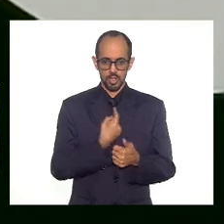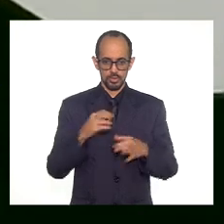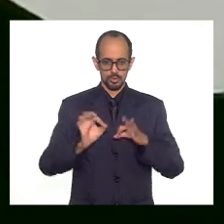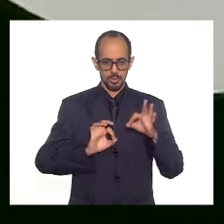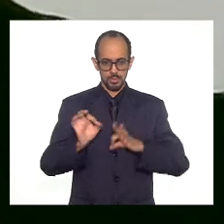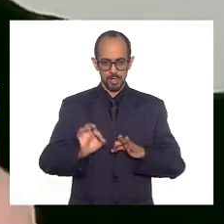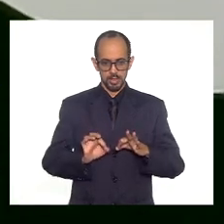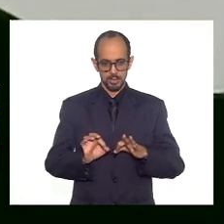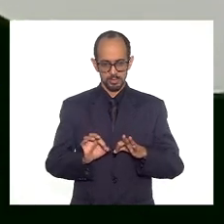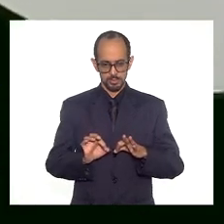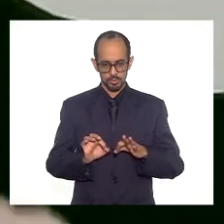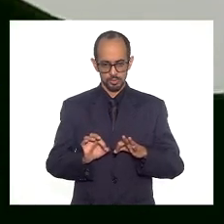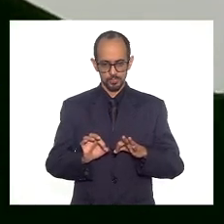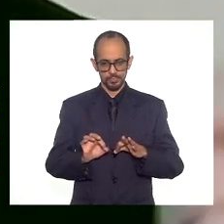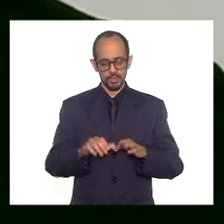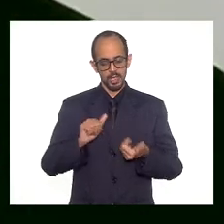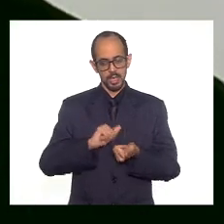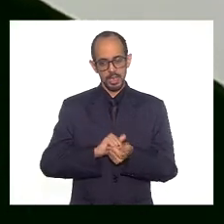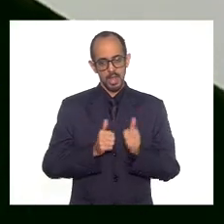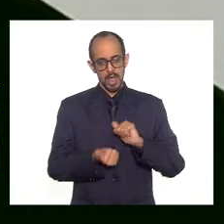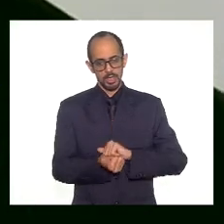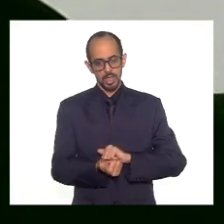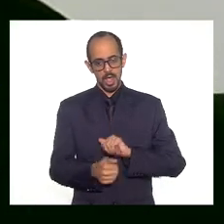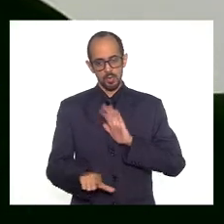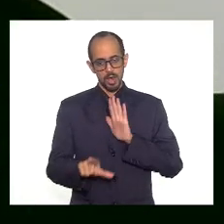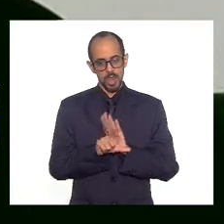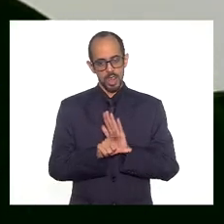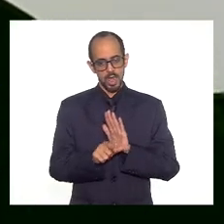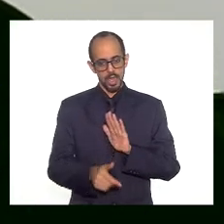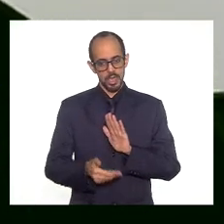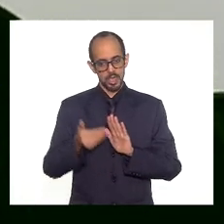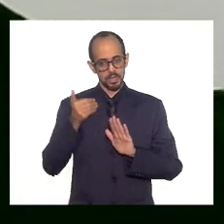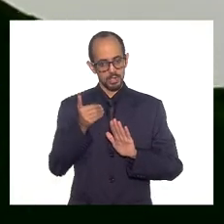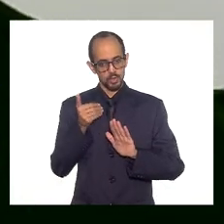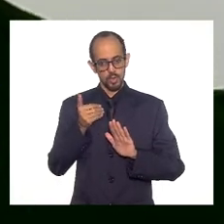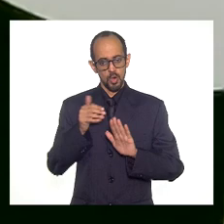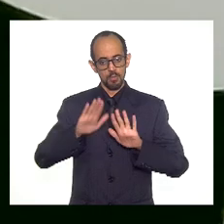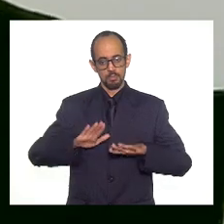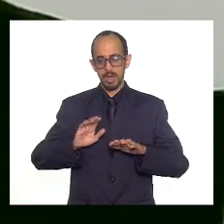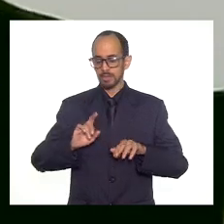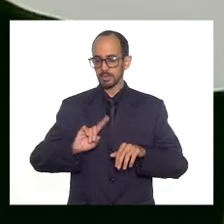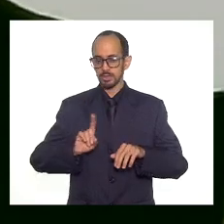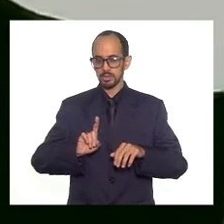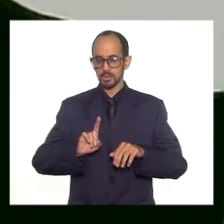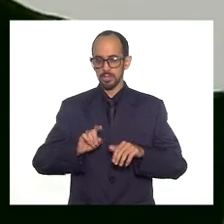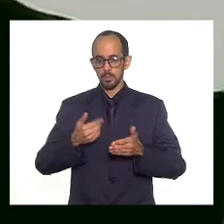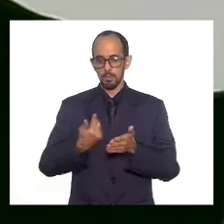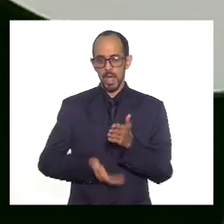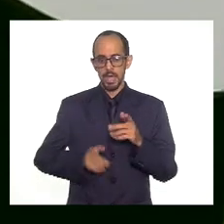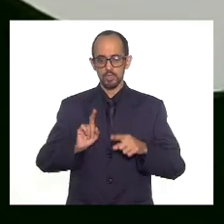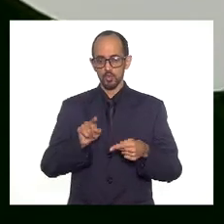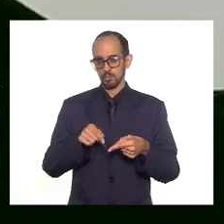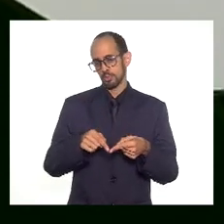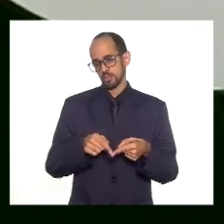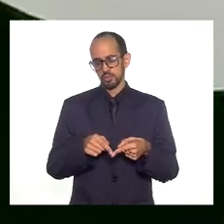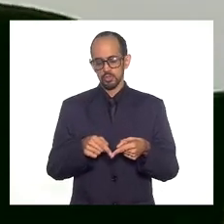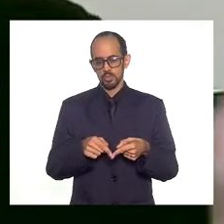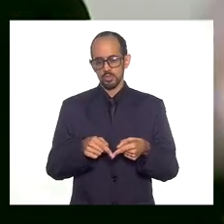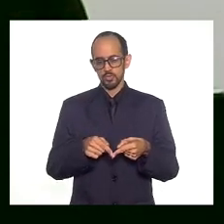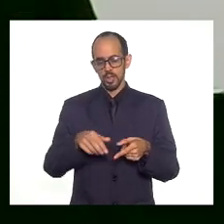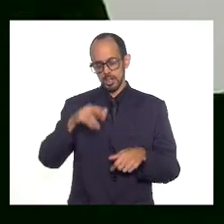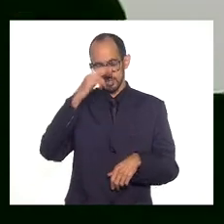ele adequa a lei anterior sem tirar o objeto da lei anterior, respeitando